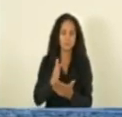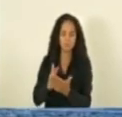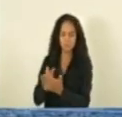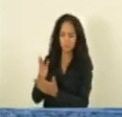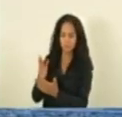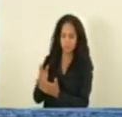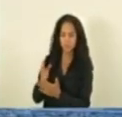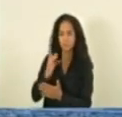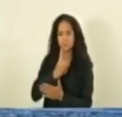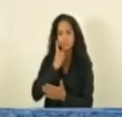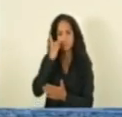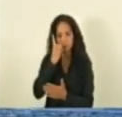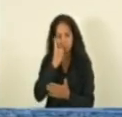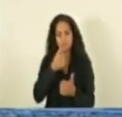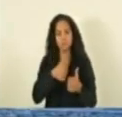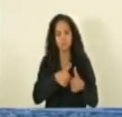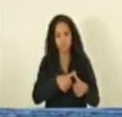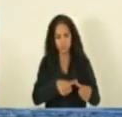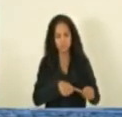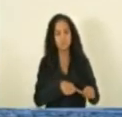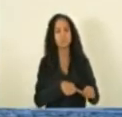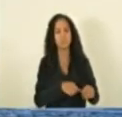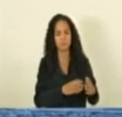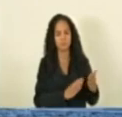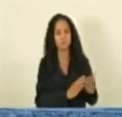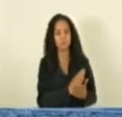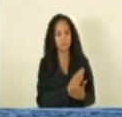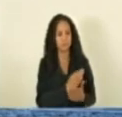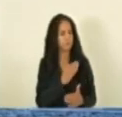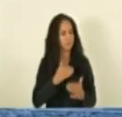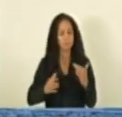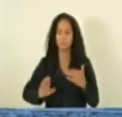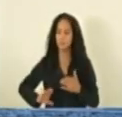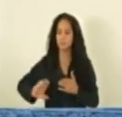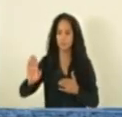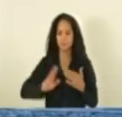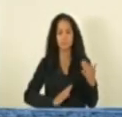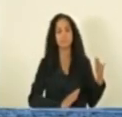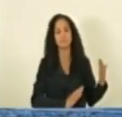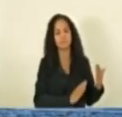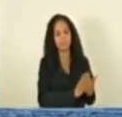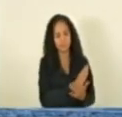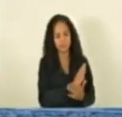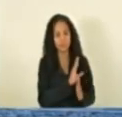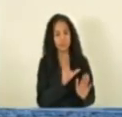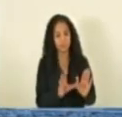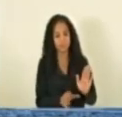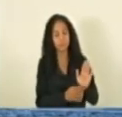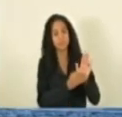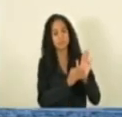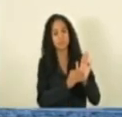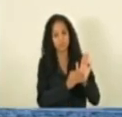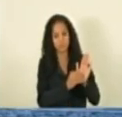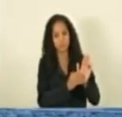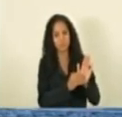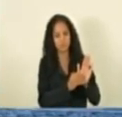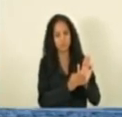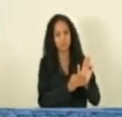Os deputados que aprovam permaneçam como estão, os contrários se manifestam. Aprovado com emenda